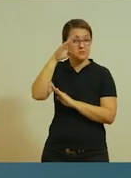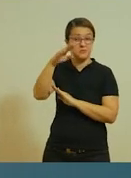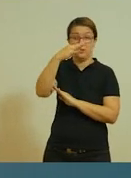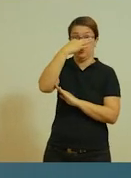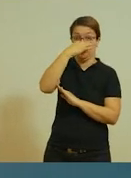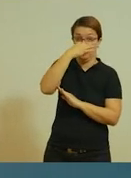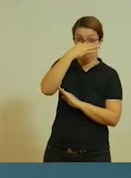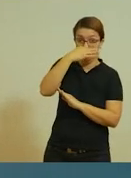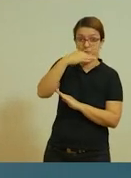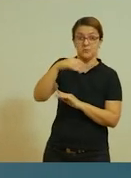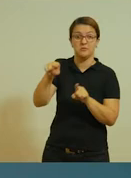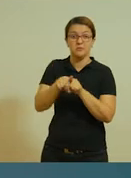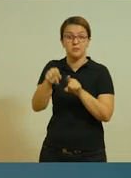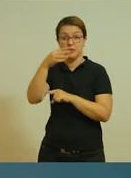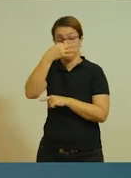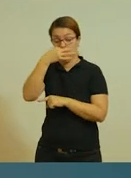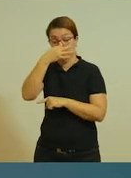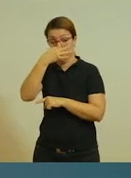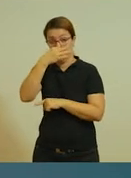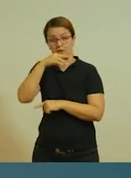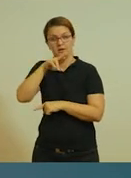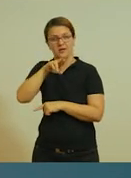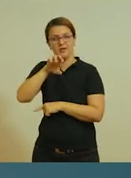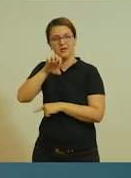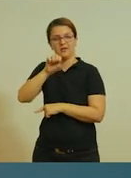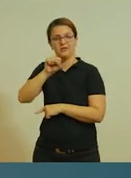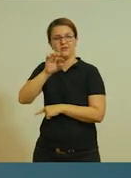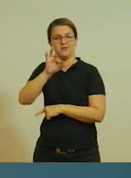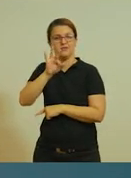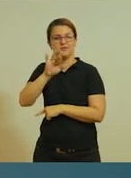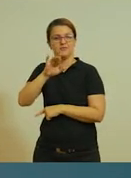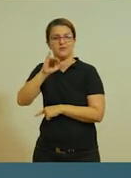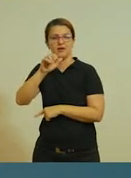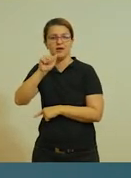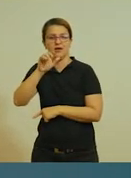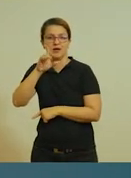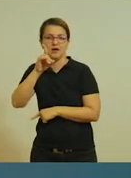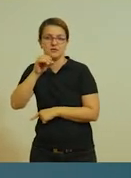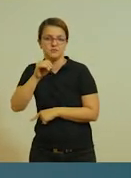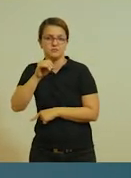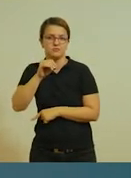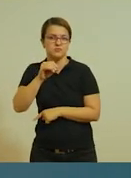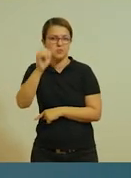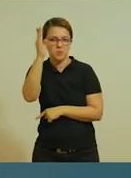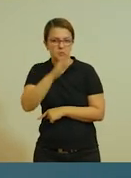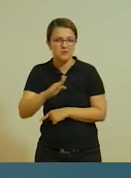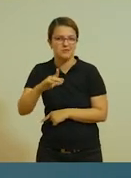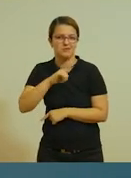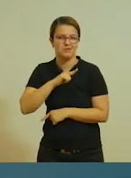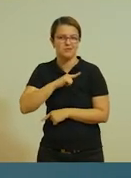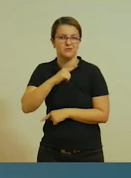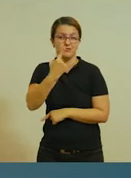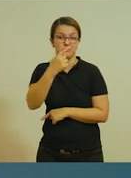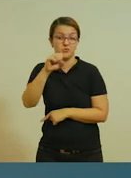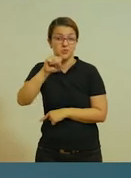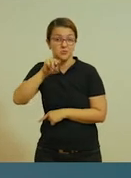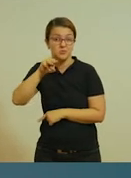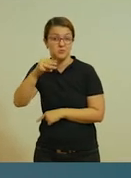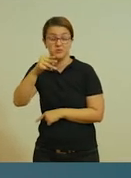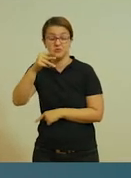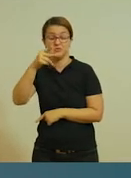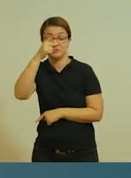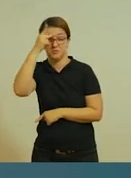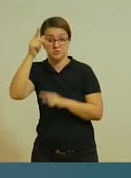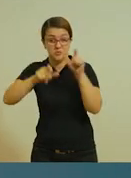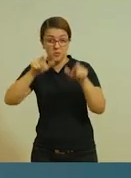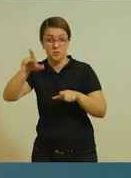e resfriados. No Brasil, o número de casos chega a 18 milhões de pessoas. A pergunta que não